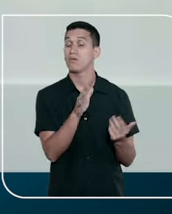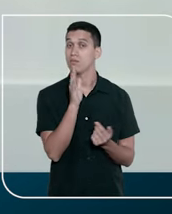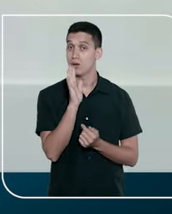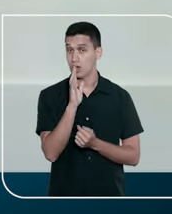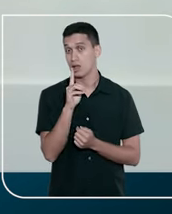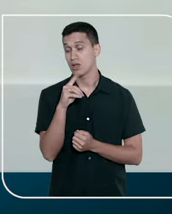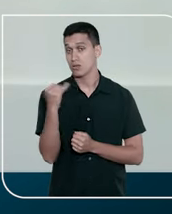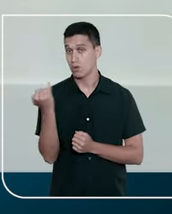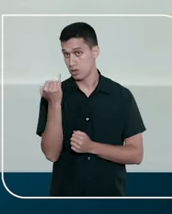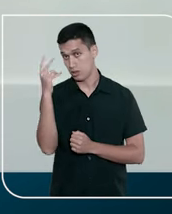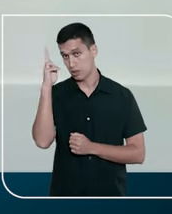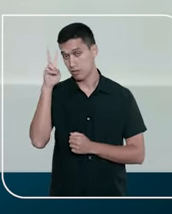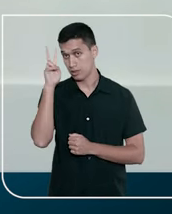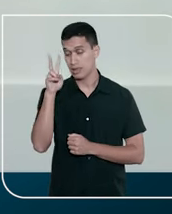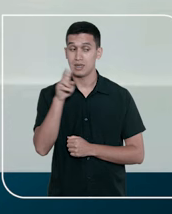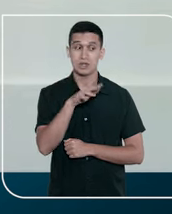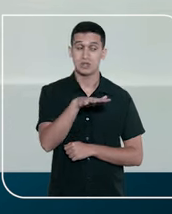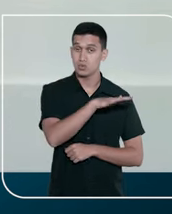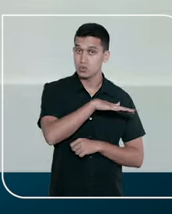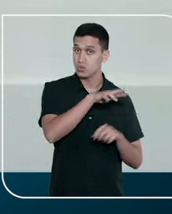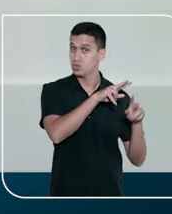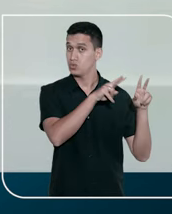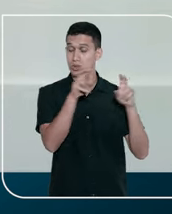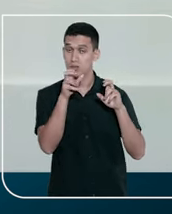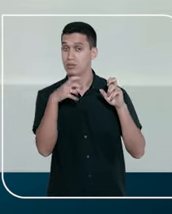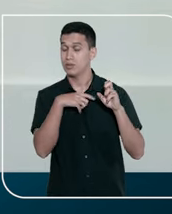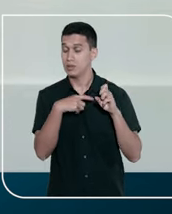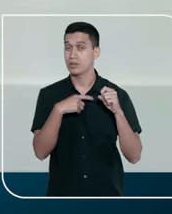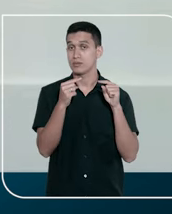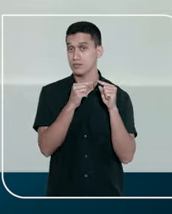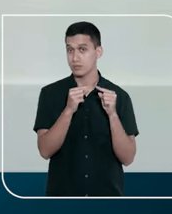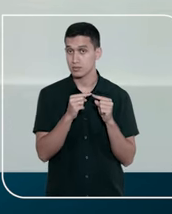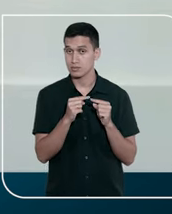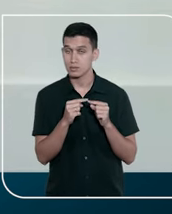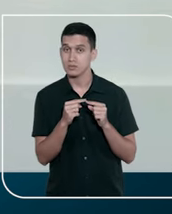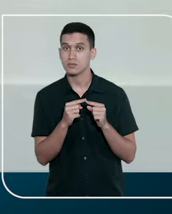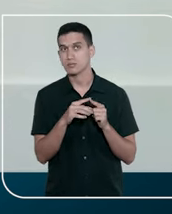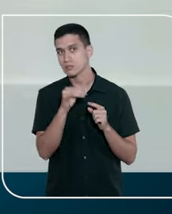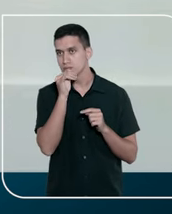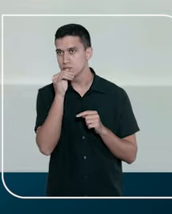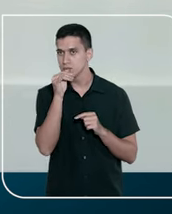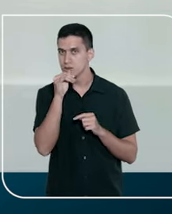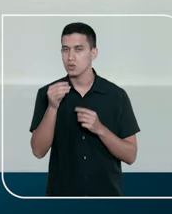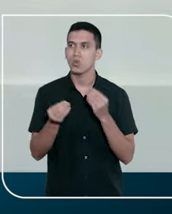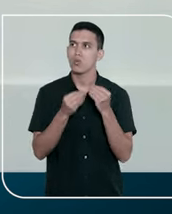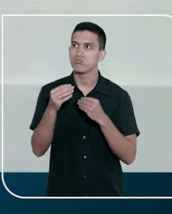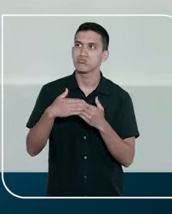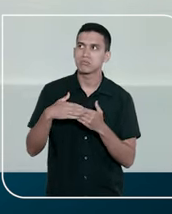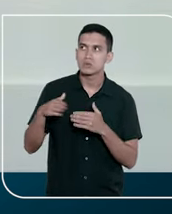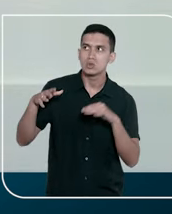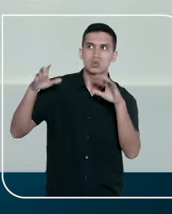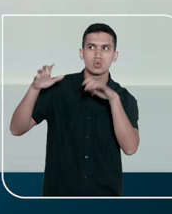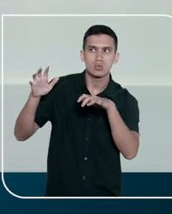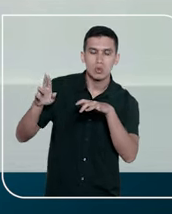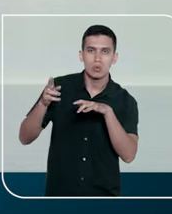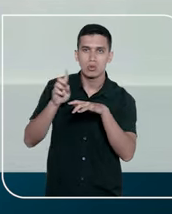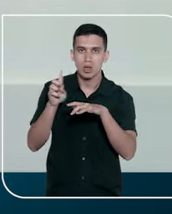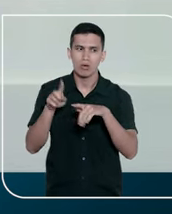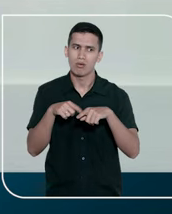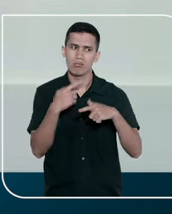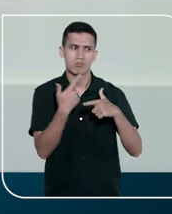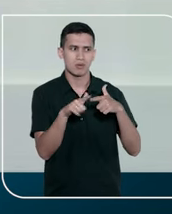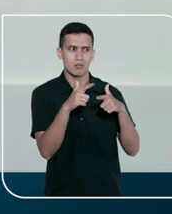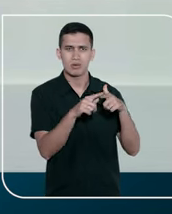é importante lembrar que naquelas questões que envolvem meteorologia ou problemas de infraestrutura